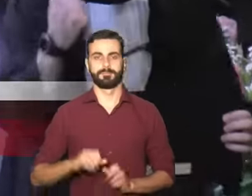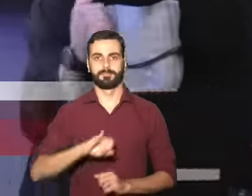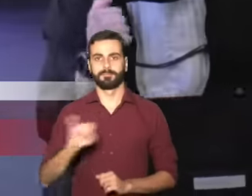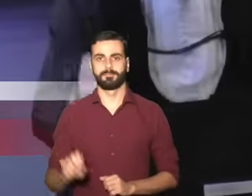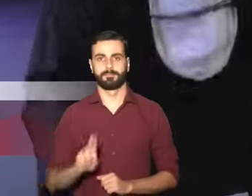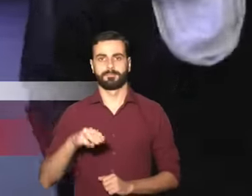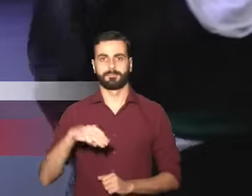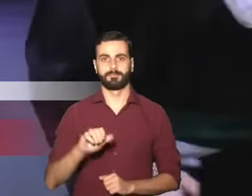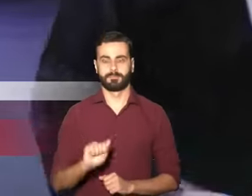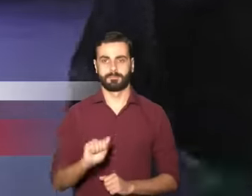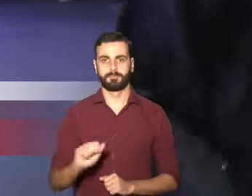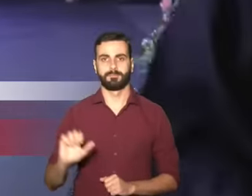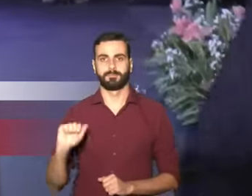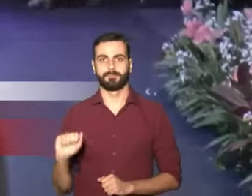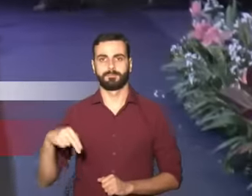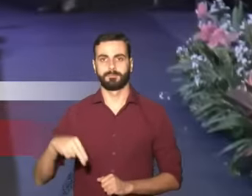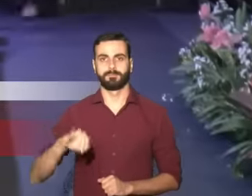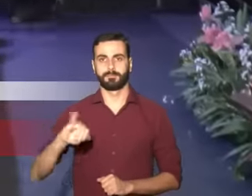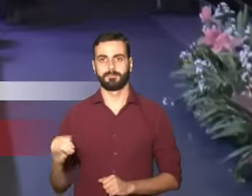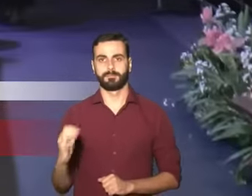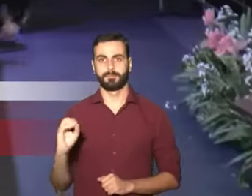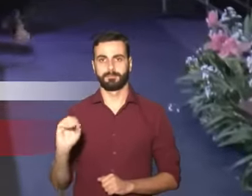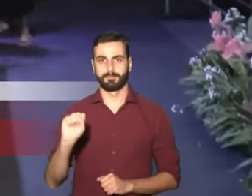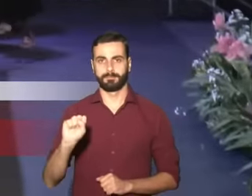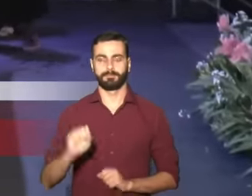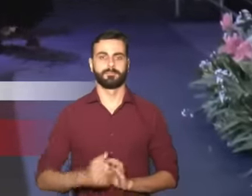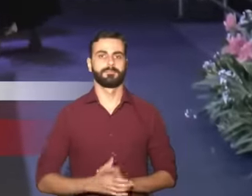Juma Nogueira dos Anjos.